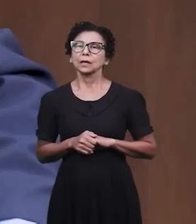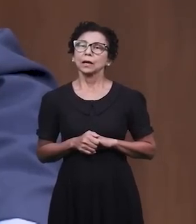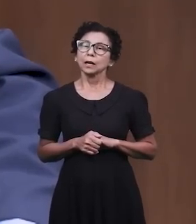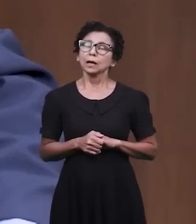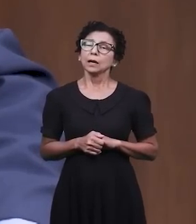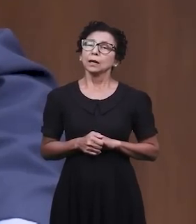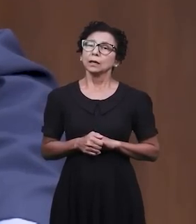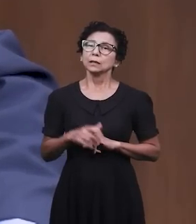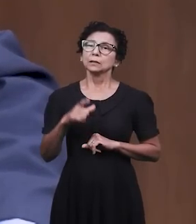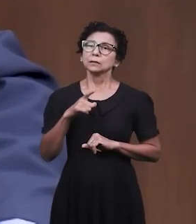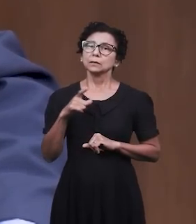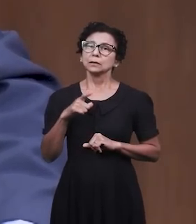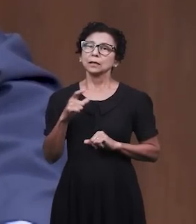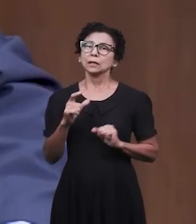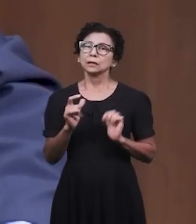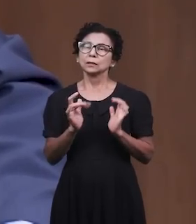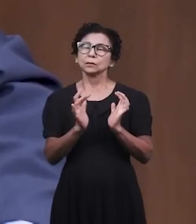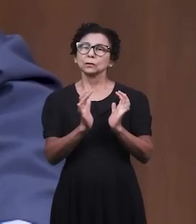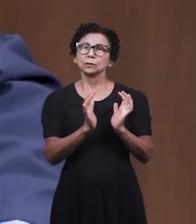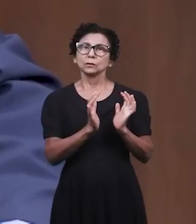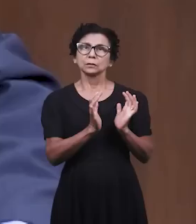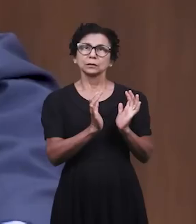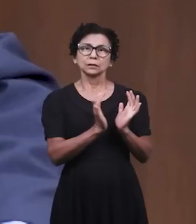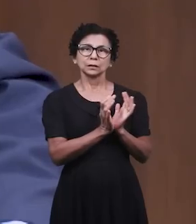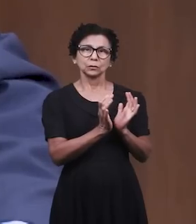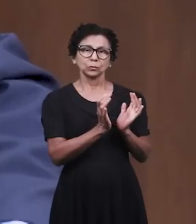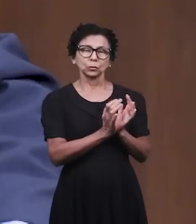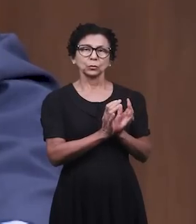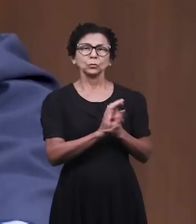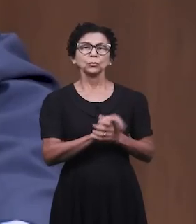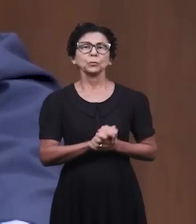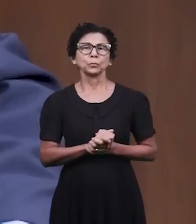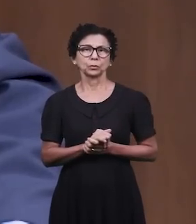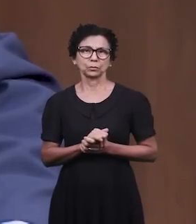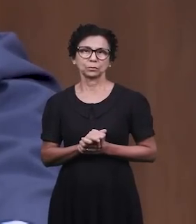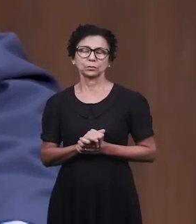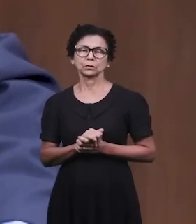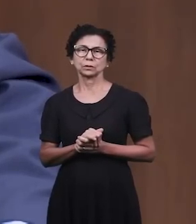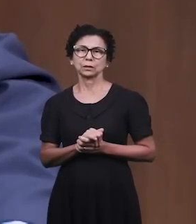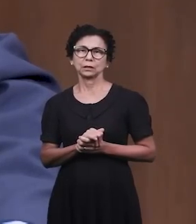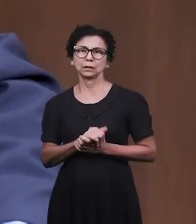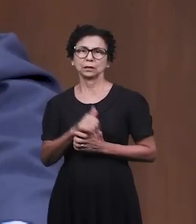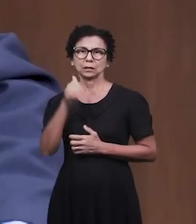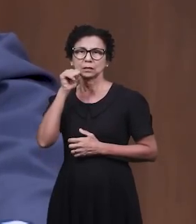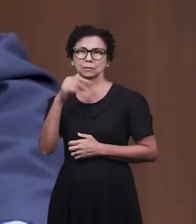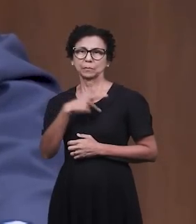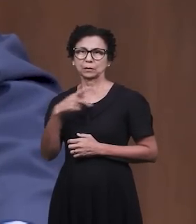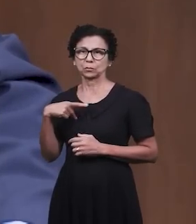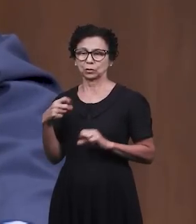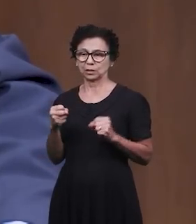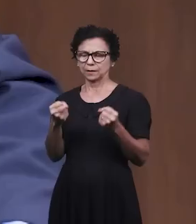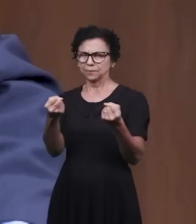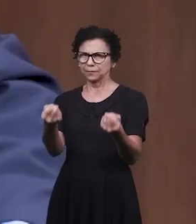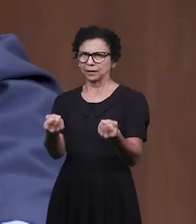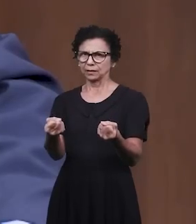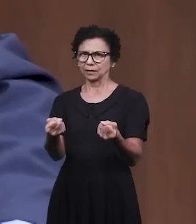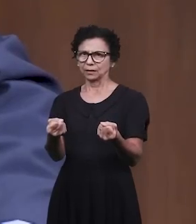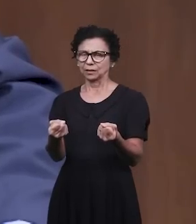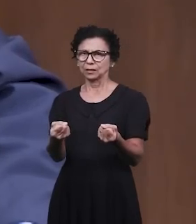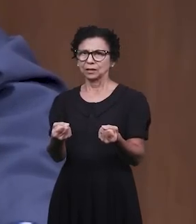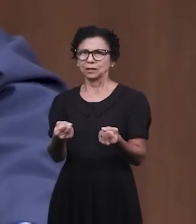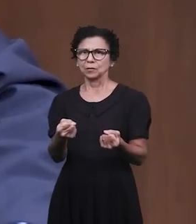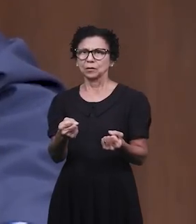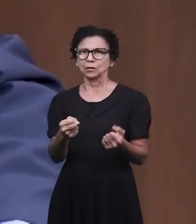hoje se baseiam nas pastoras do Velho Testamento. Só que tem uma diferença. Lá elas